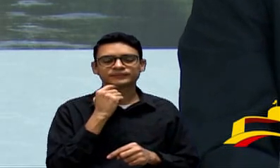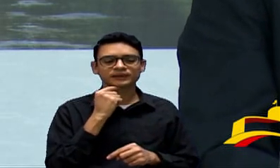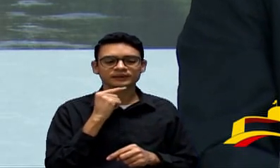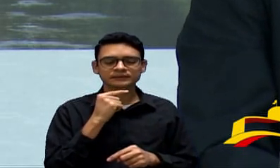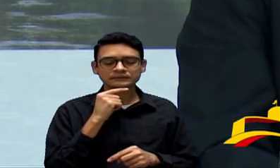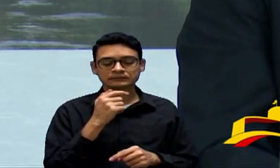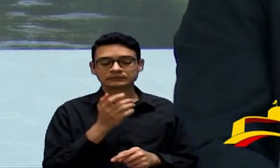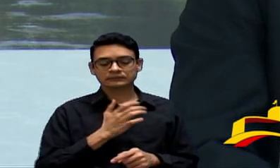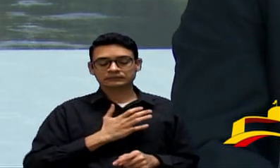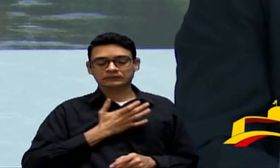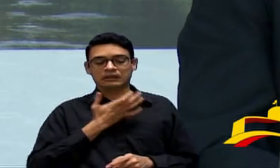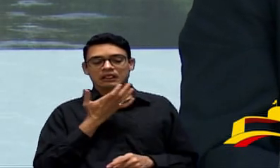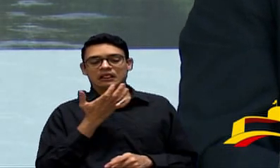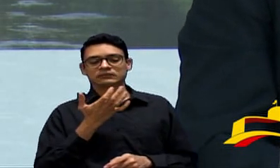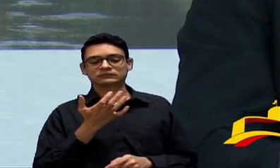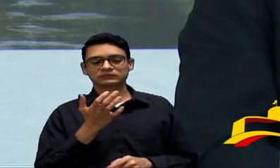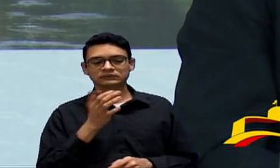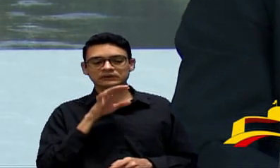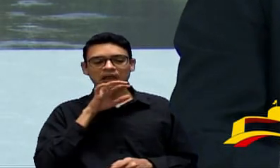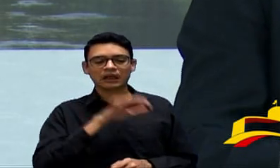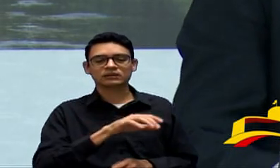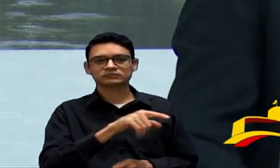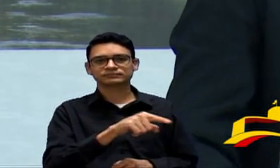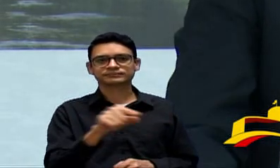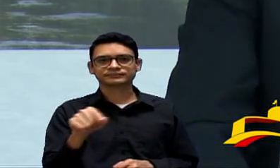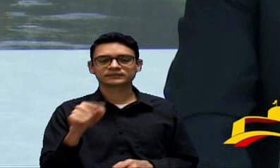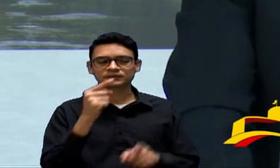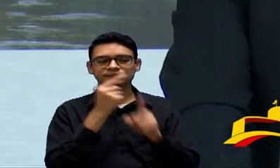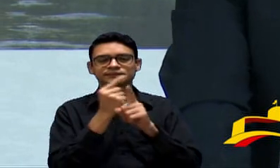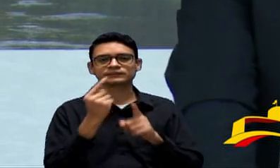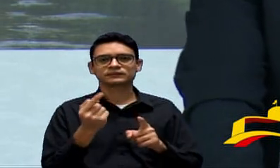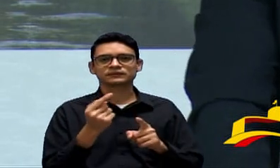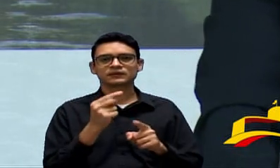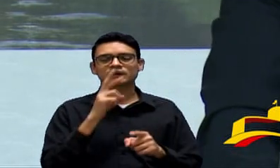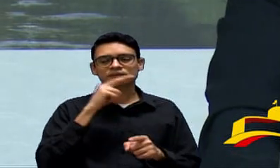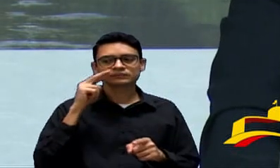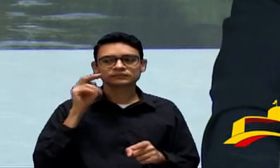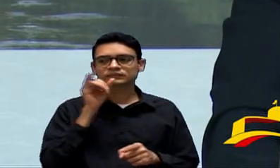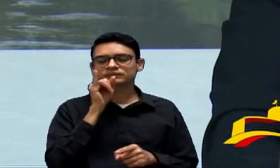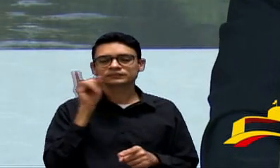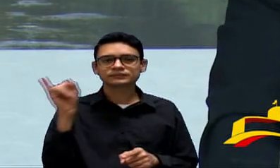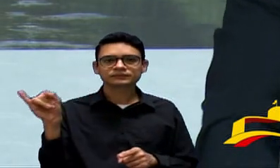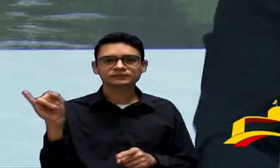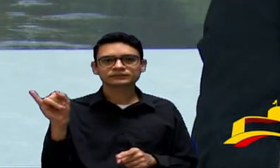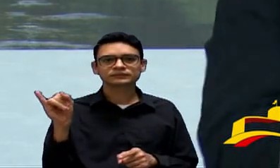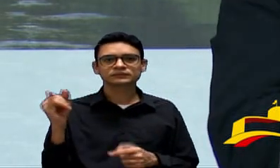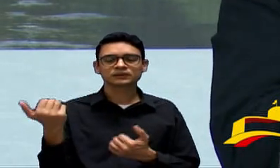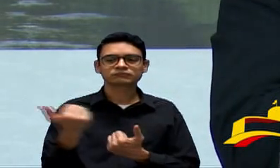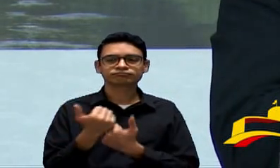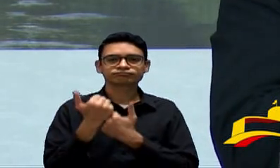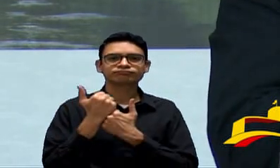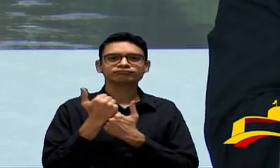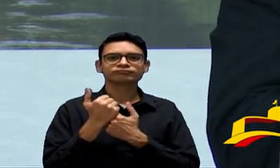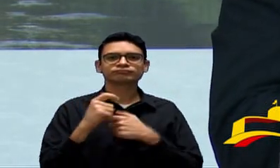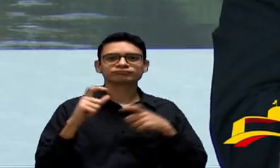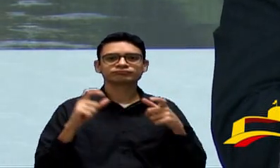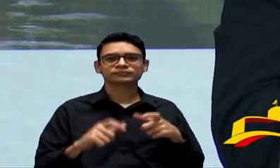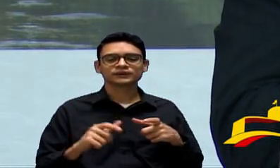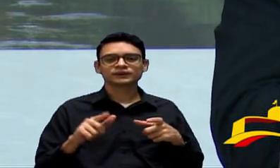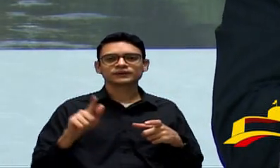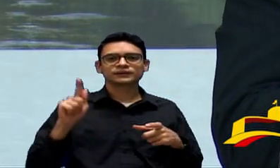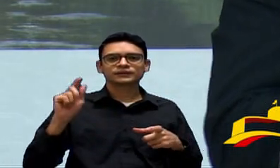né? Então, mais uma vez, eu estou cobrando. Gostaria de falar para o prefeito se ele pode dar um auxílio para nós lá do Golden